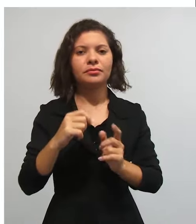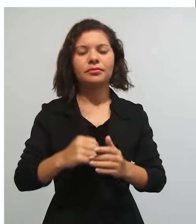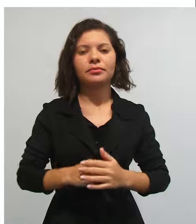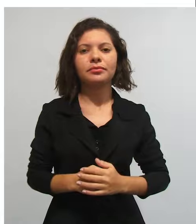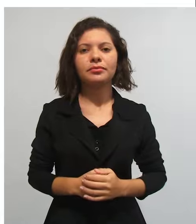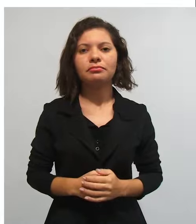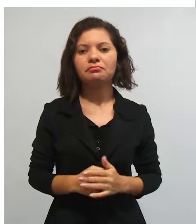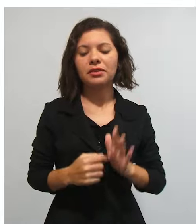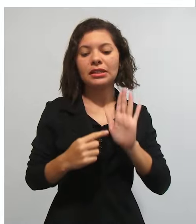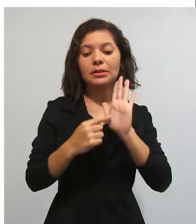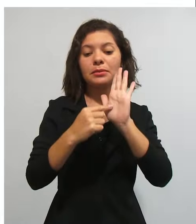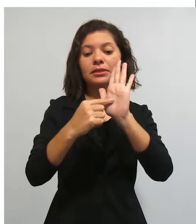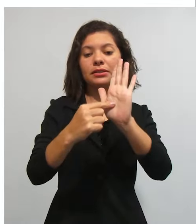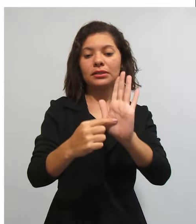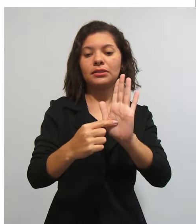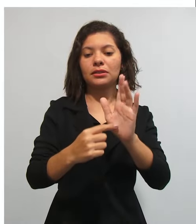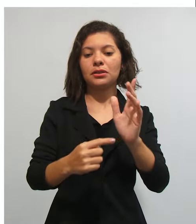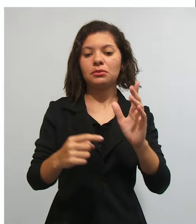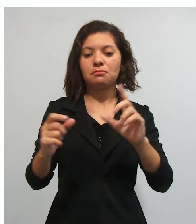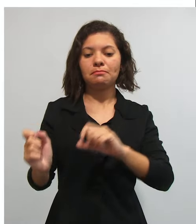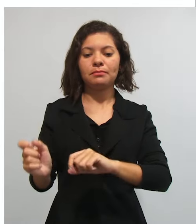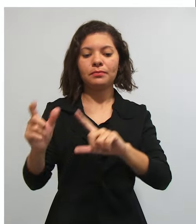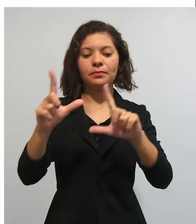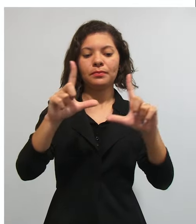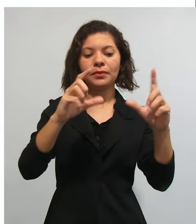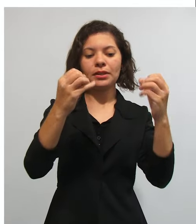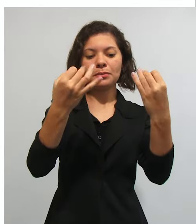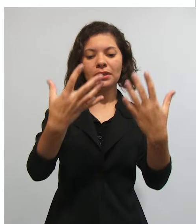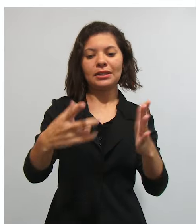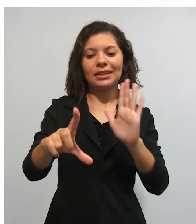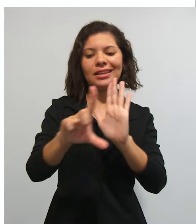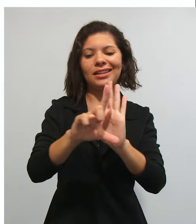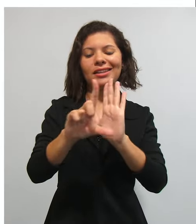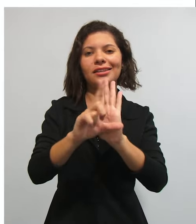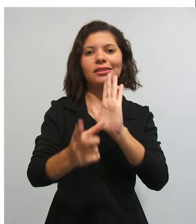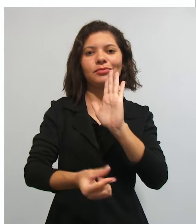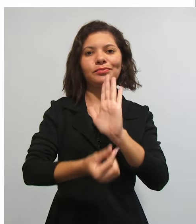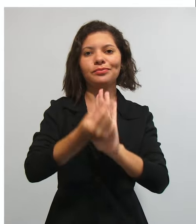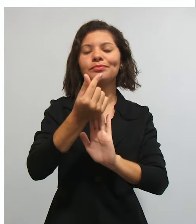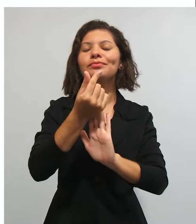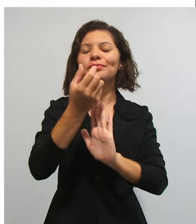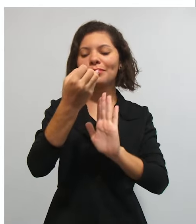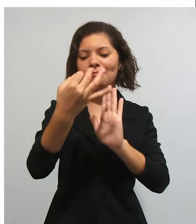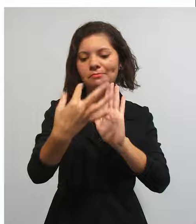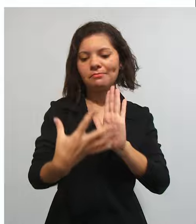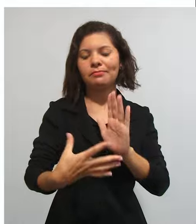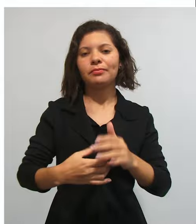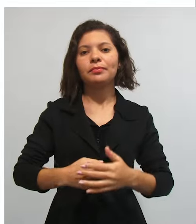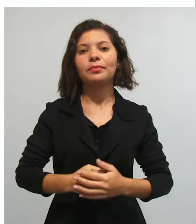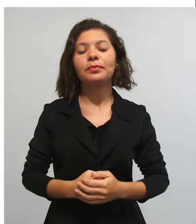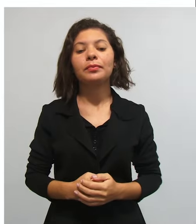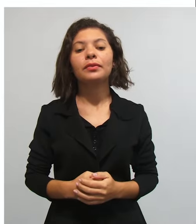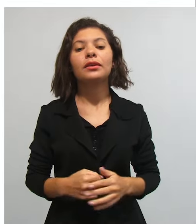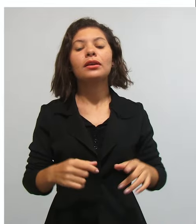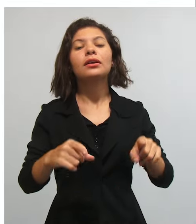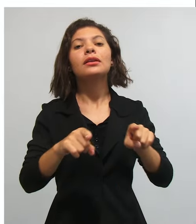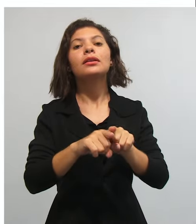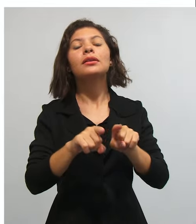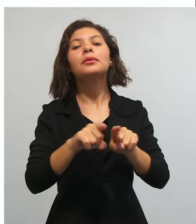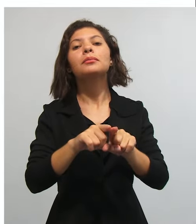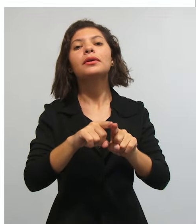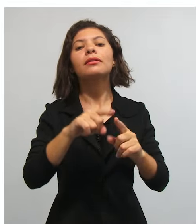é descrita lá na lei orçamentária. Aí a gente tem a classificação da receita